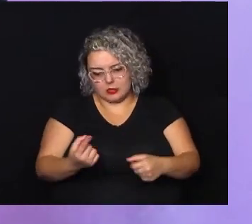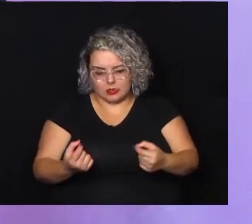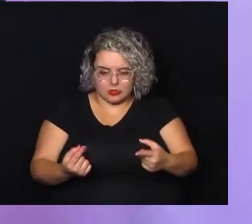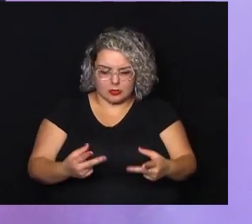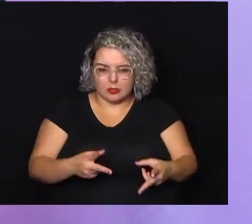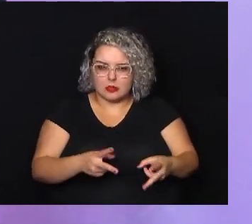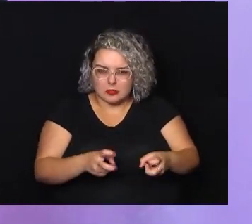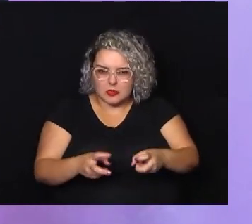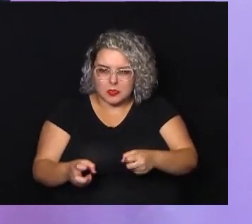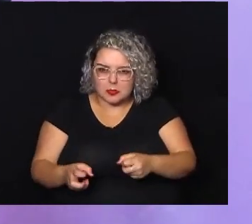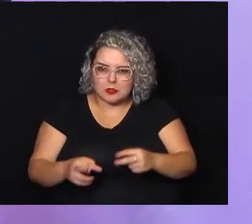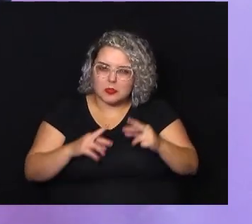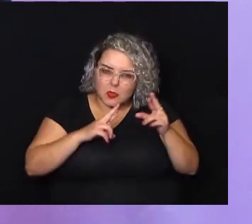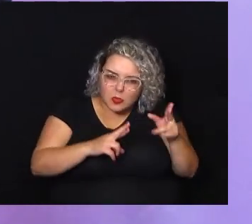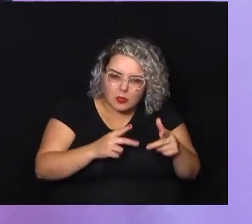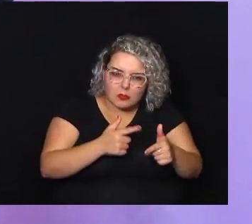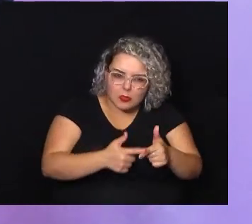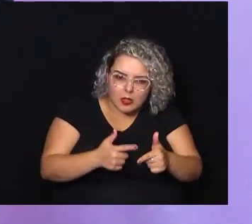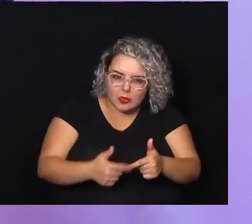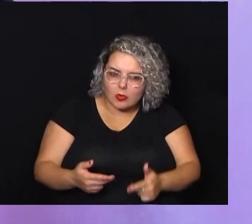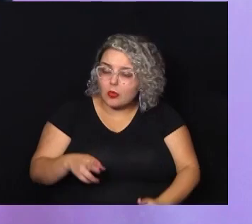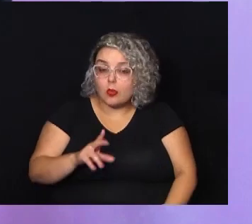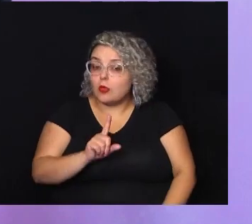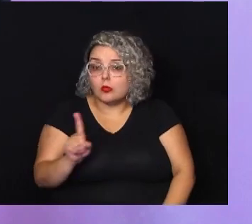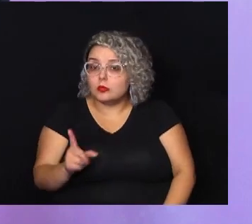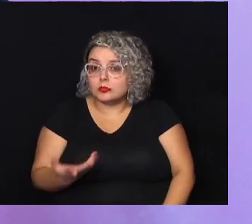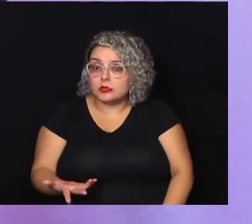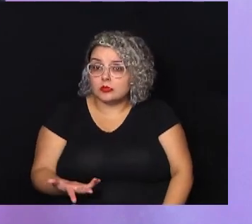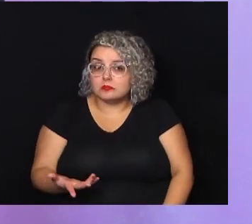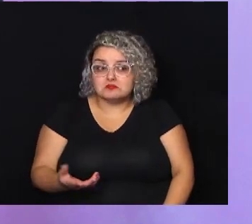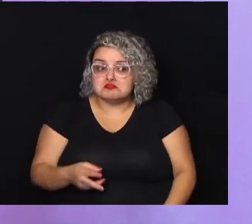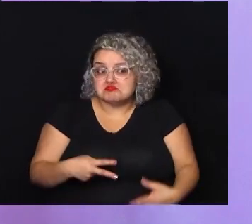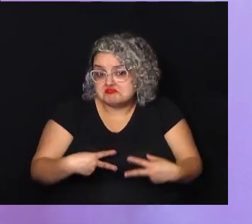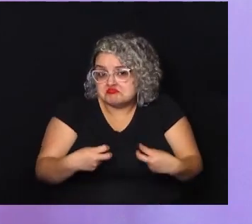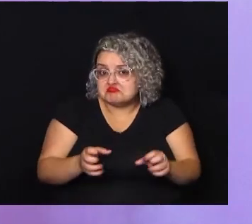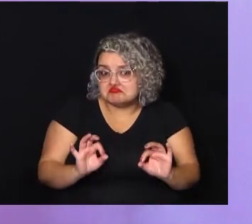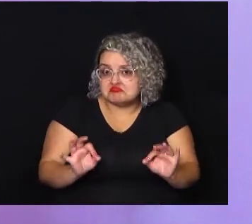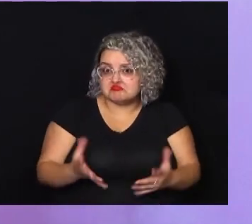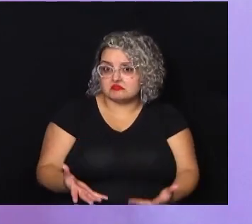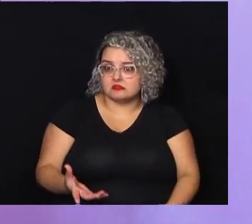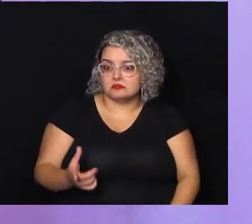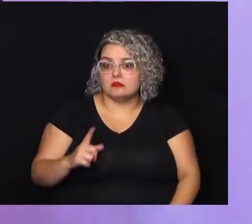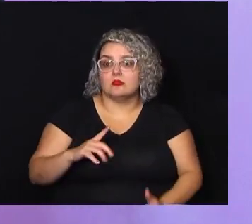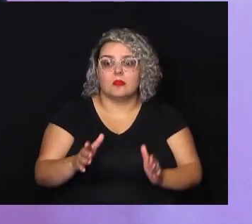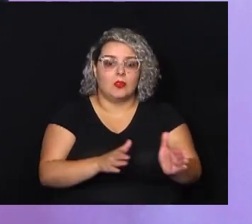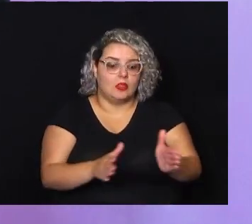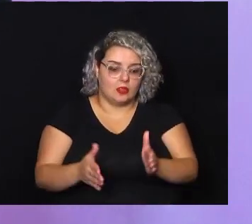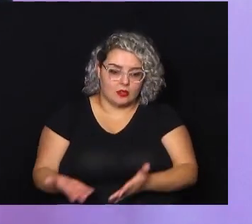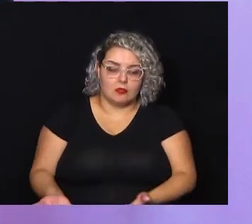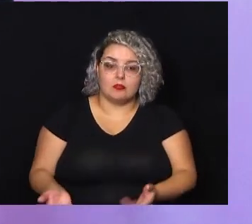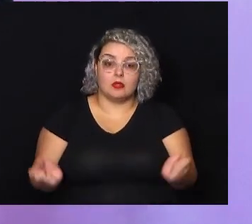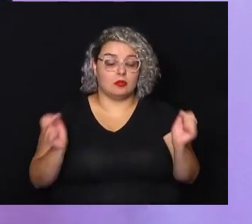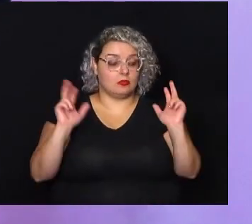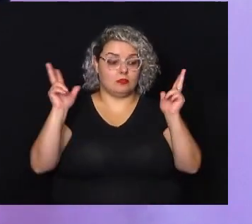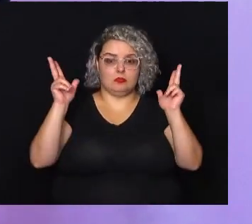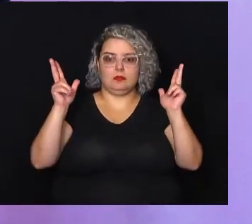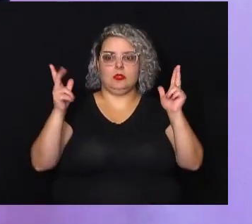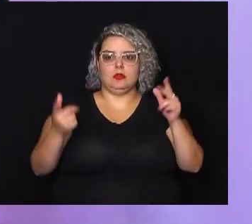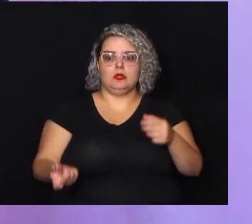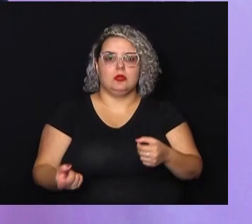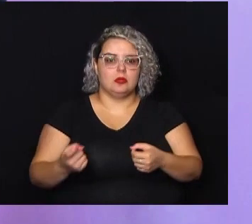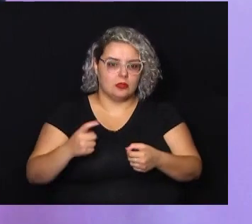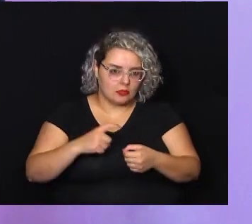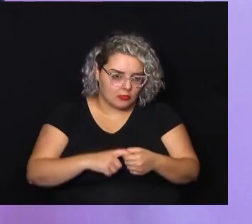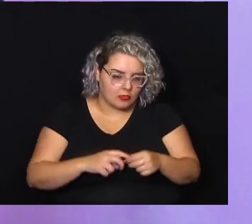percebe que ele está tendo determinados casos aí, que ele está tendo esse sono fragmentado, ou ele acaba nem percebendo, ele tem